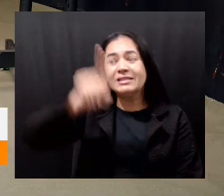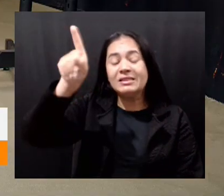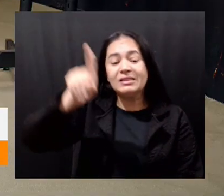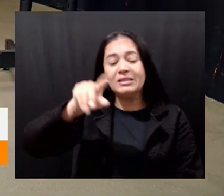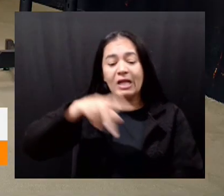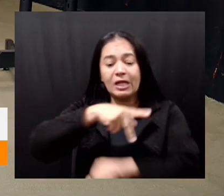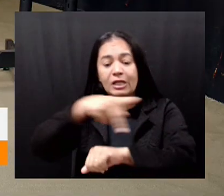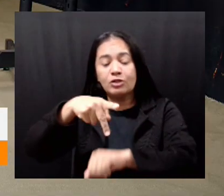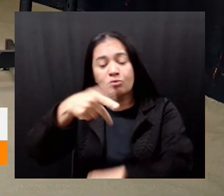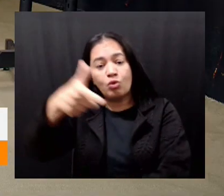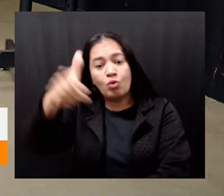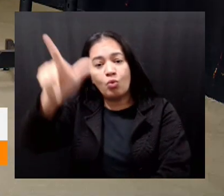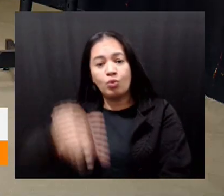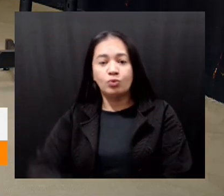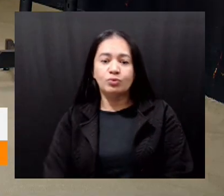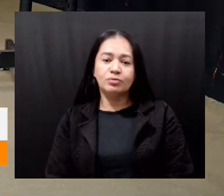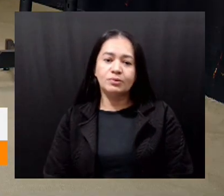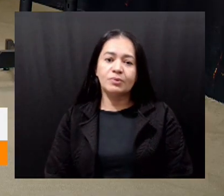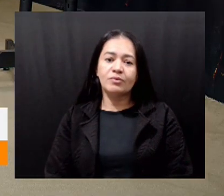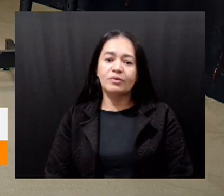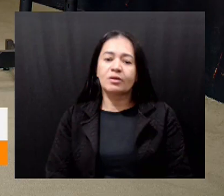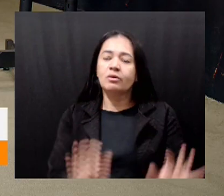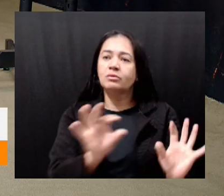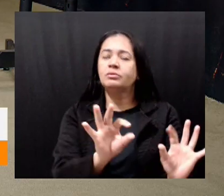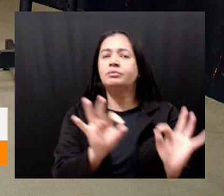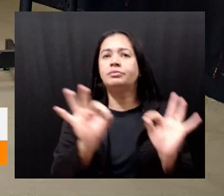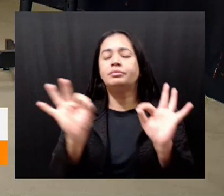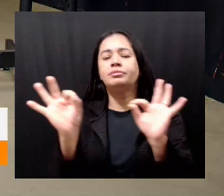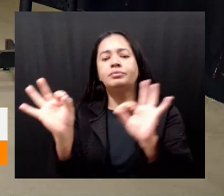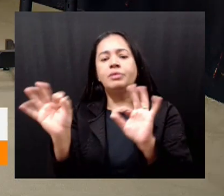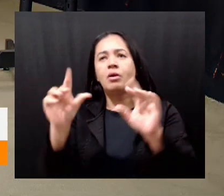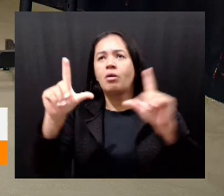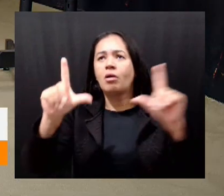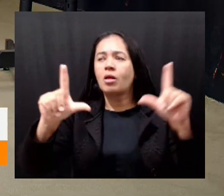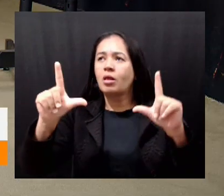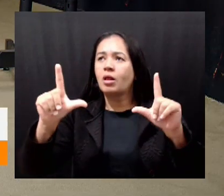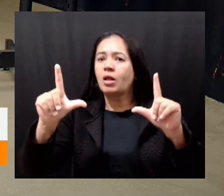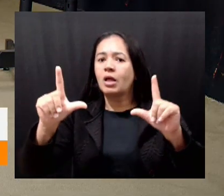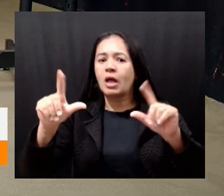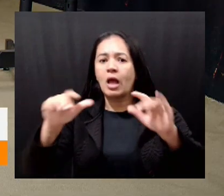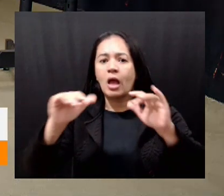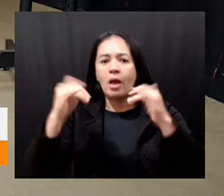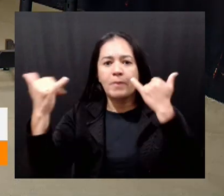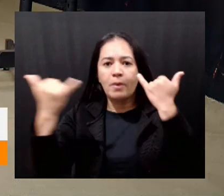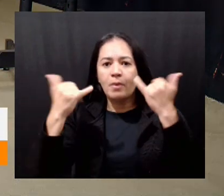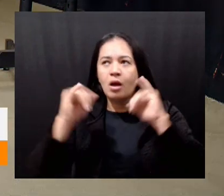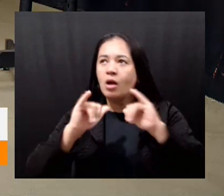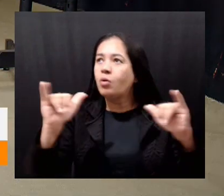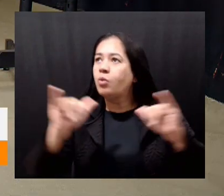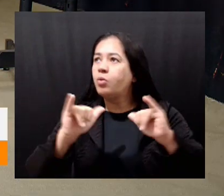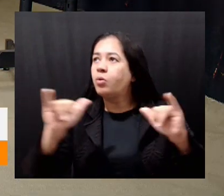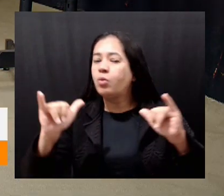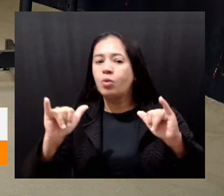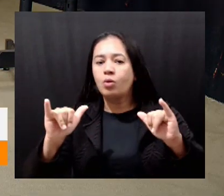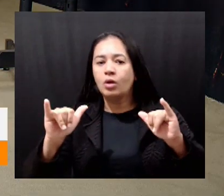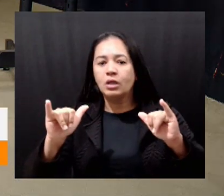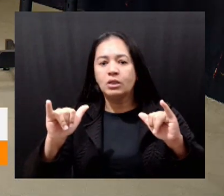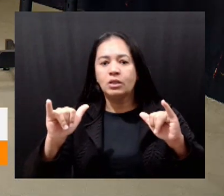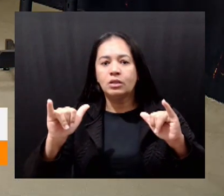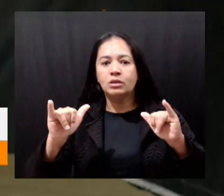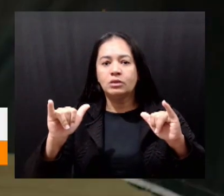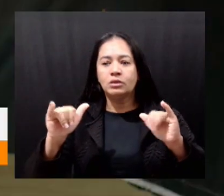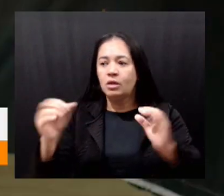aí de repente você está assistindo aí uma televisão e vem um plantão de notícias e aí estourou uma bomba lá do outro lado do mundo,